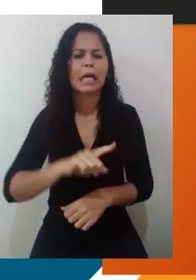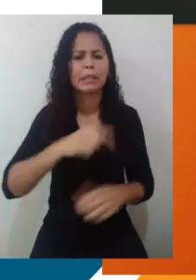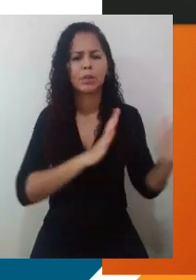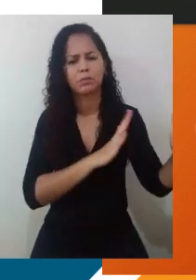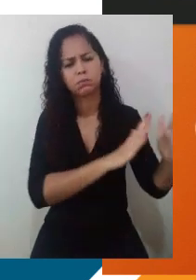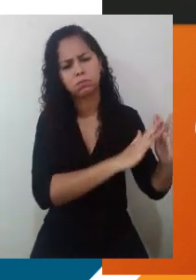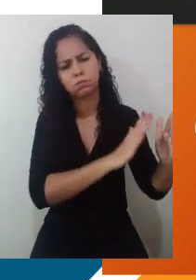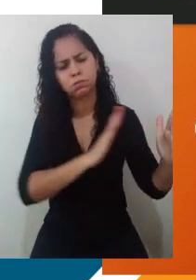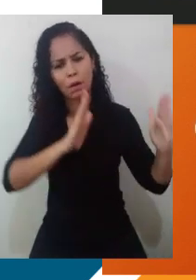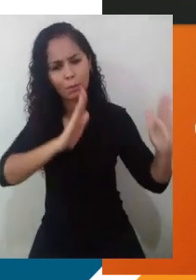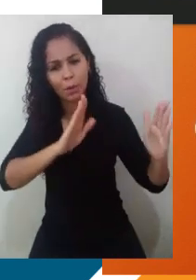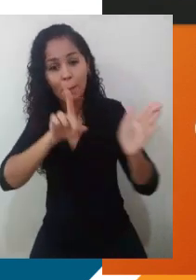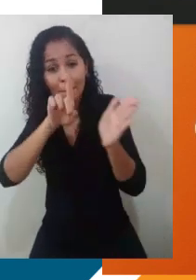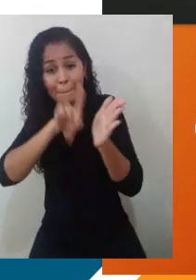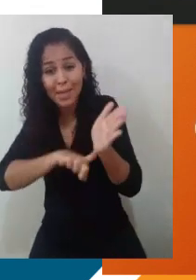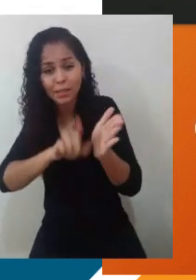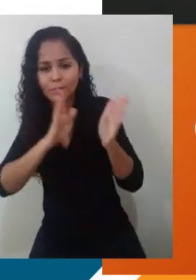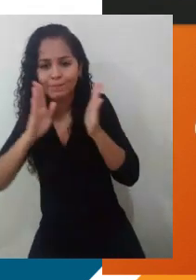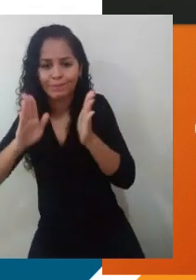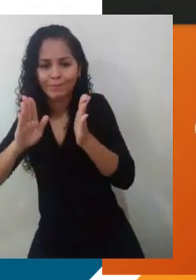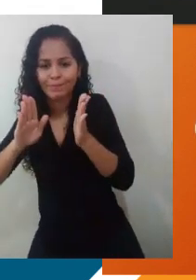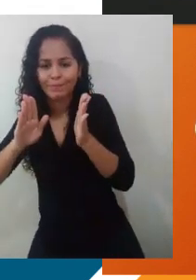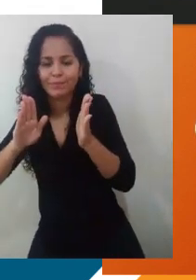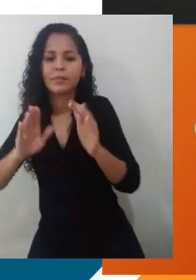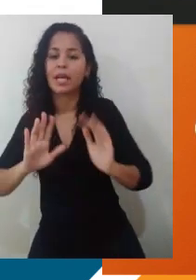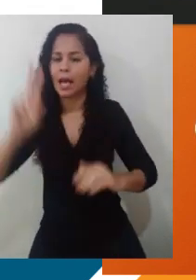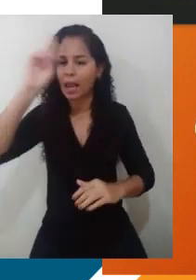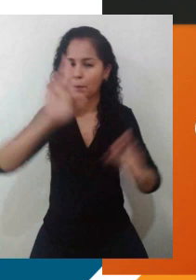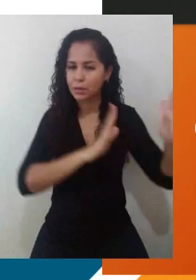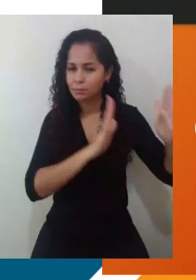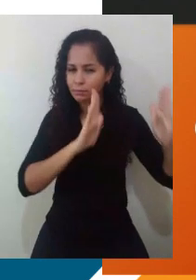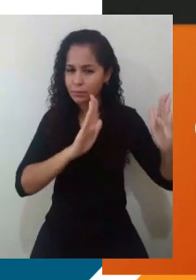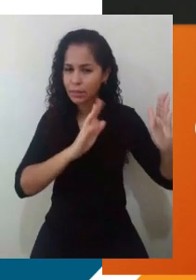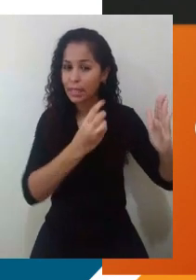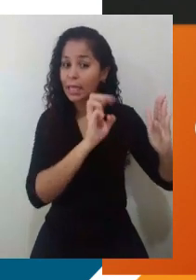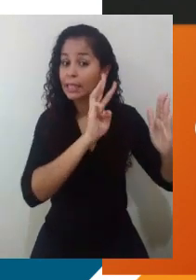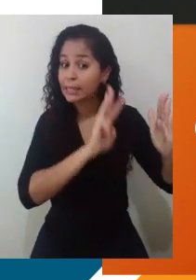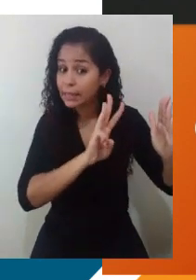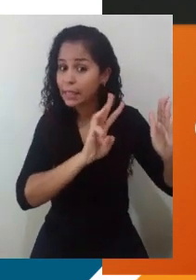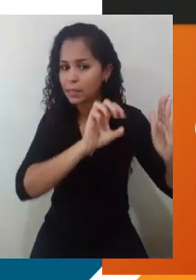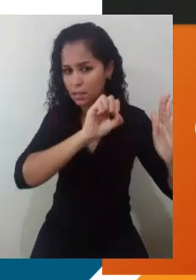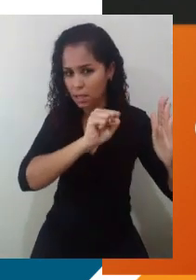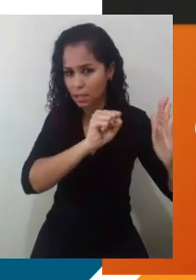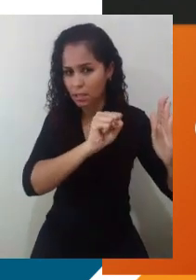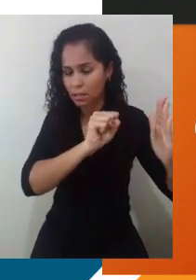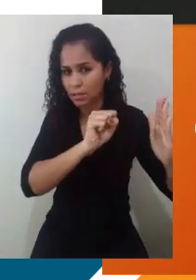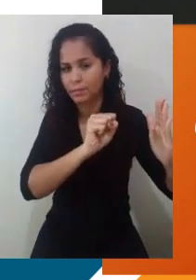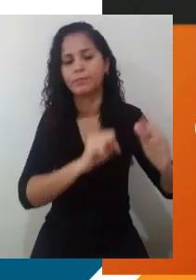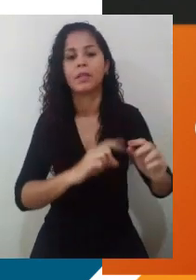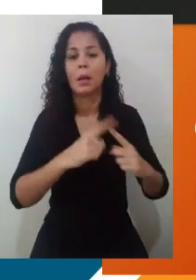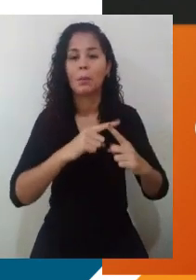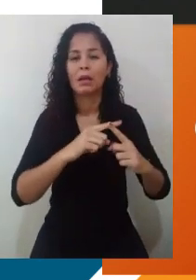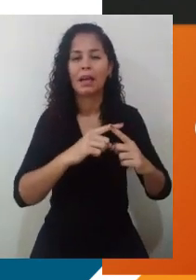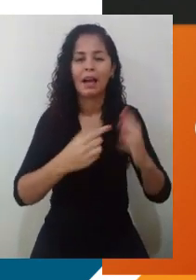fazer um bloco menos o outro. Lembrando que o primeiro bloco corresponde a 3S, porque todas as